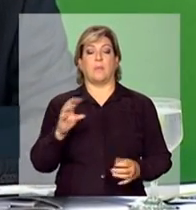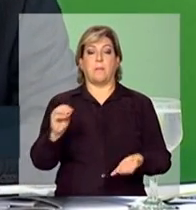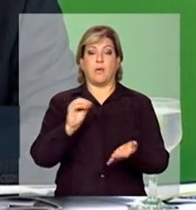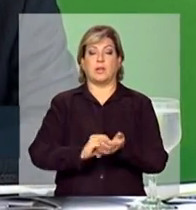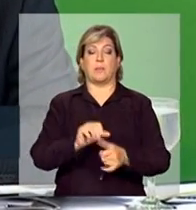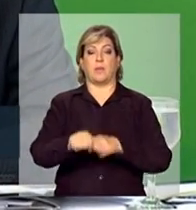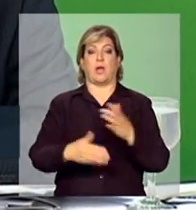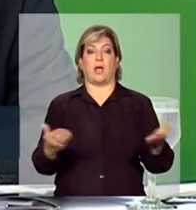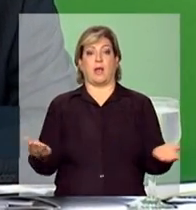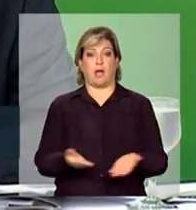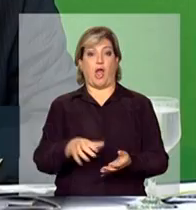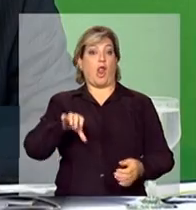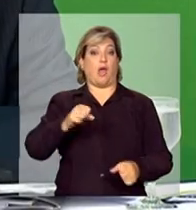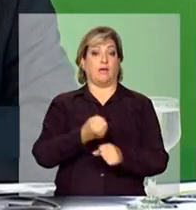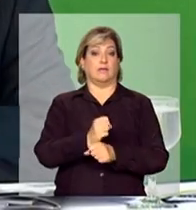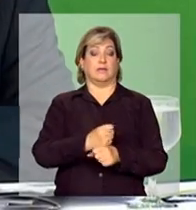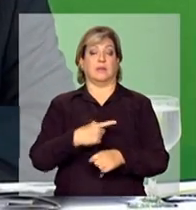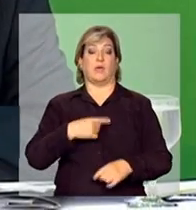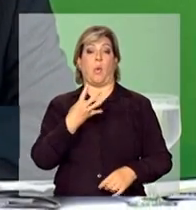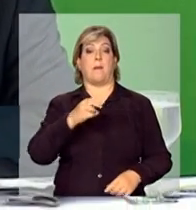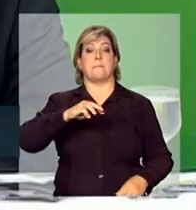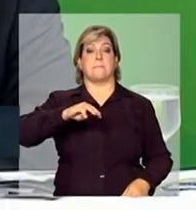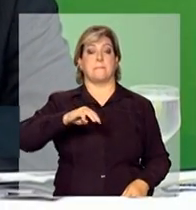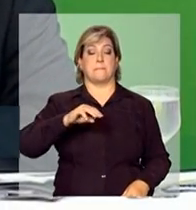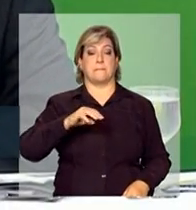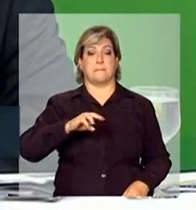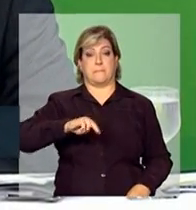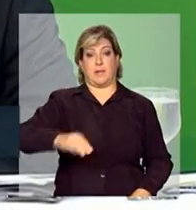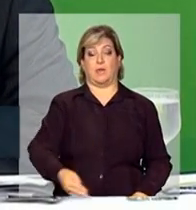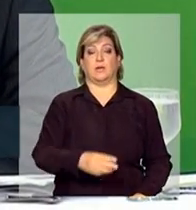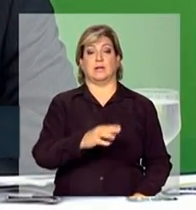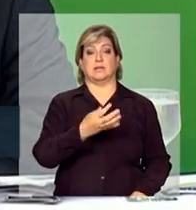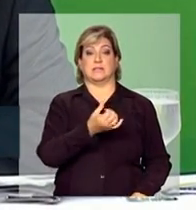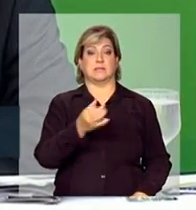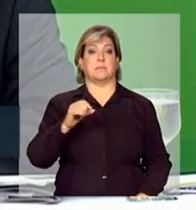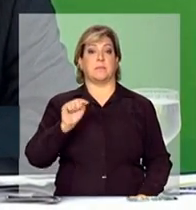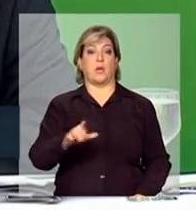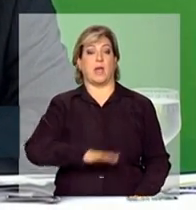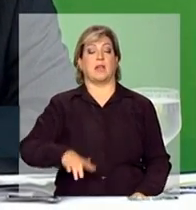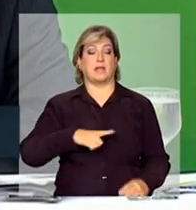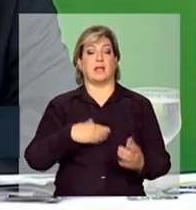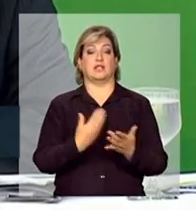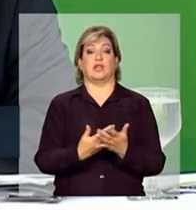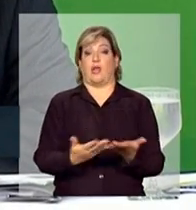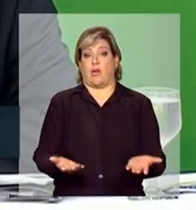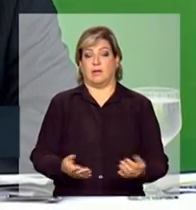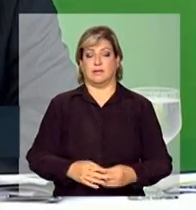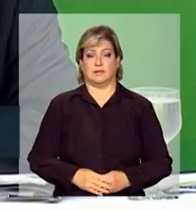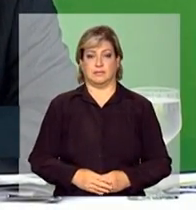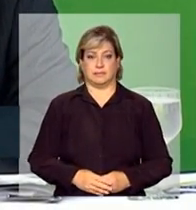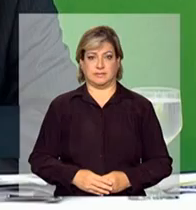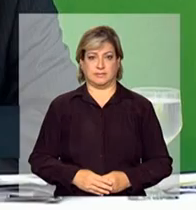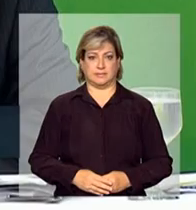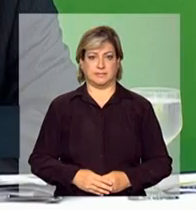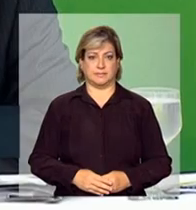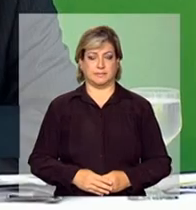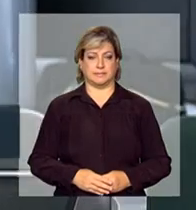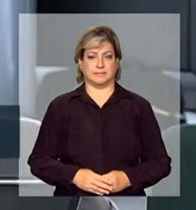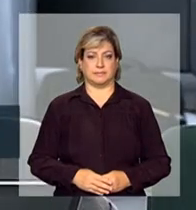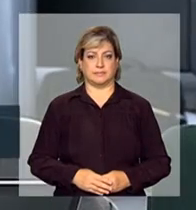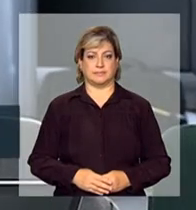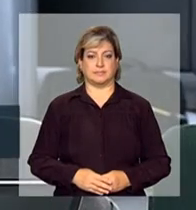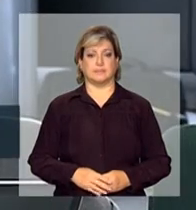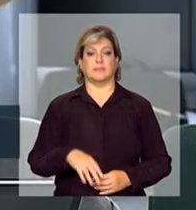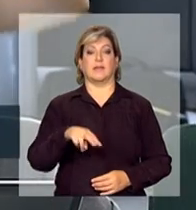4. 600.000 crianças que estão na escola essa é a primeira leitura que nós fizemos OK posso aqui